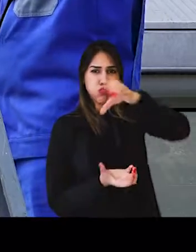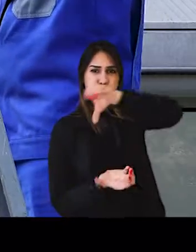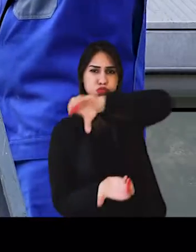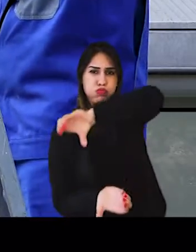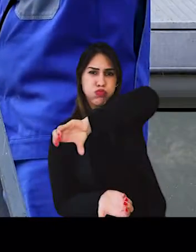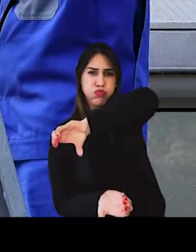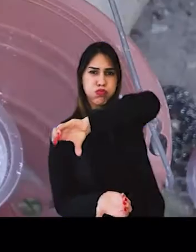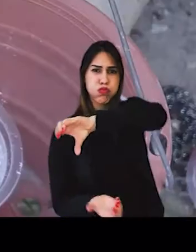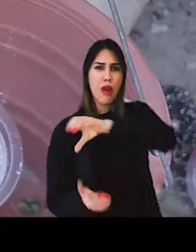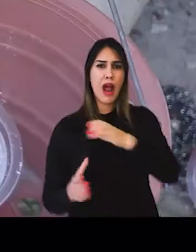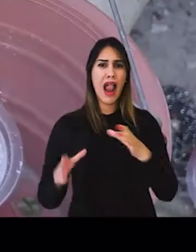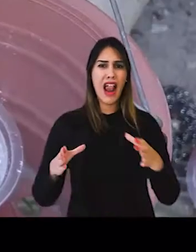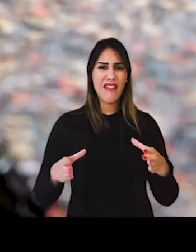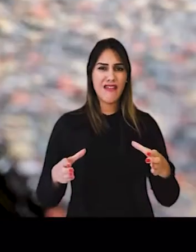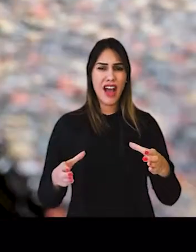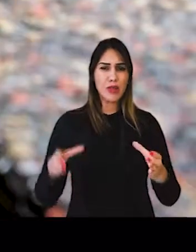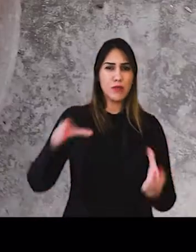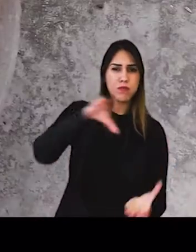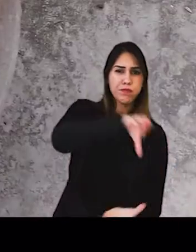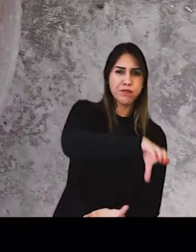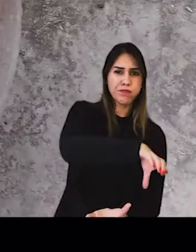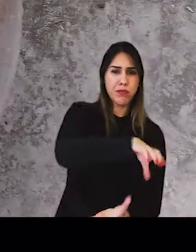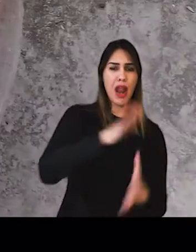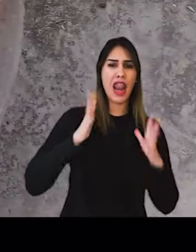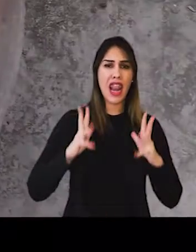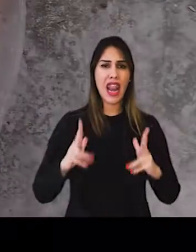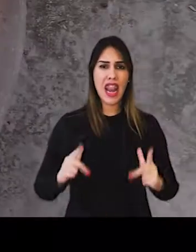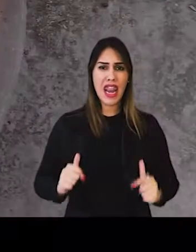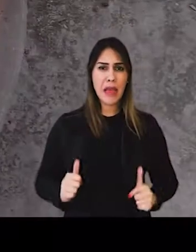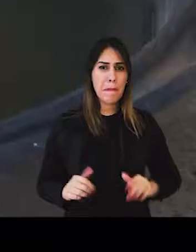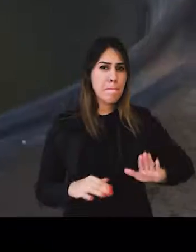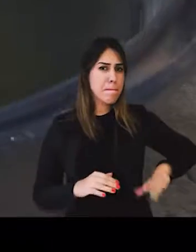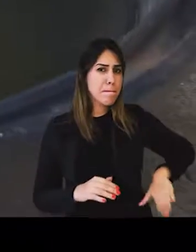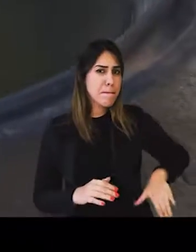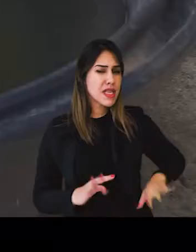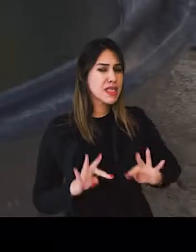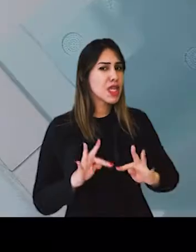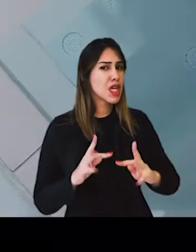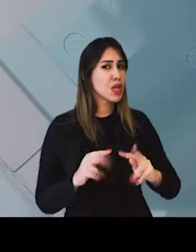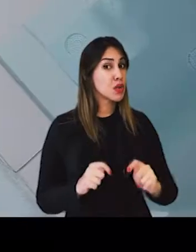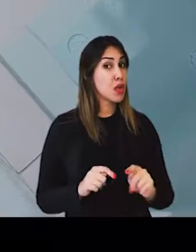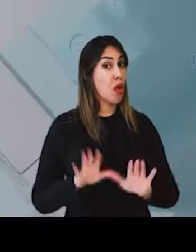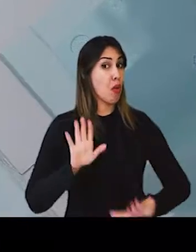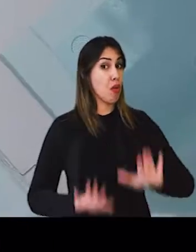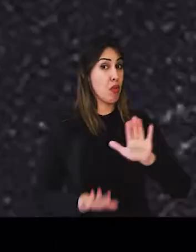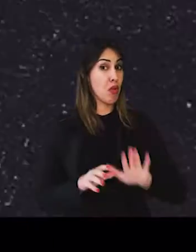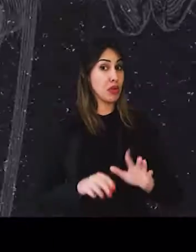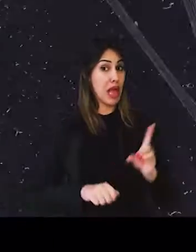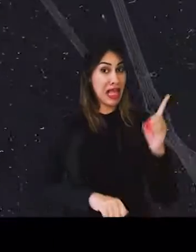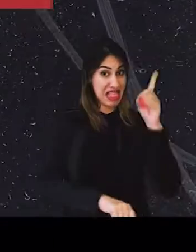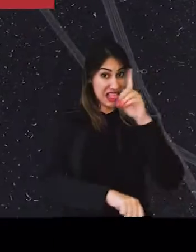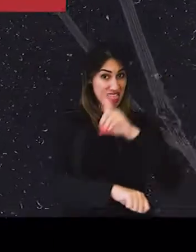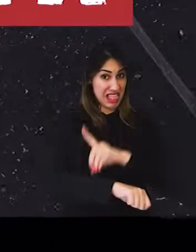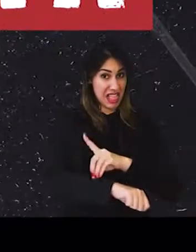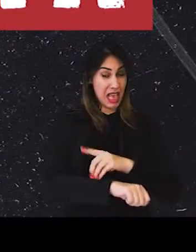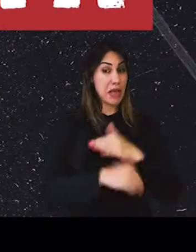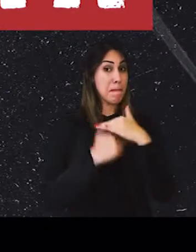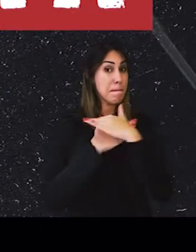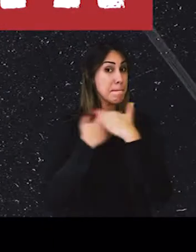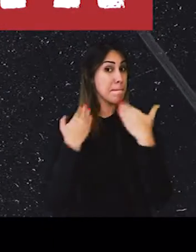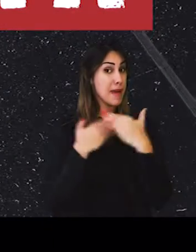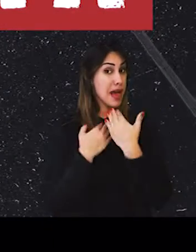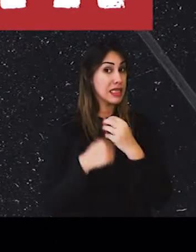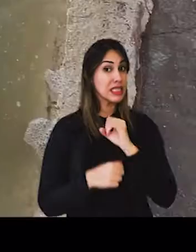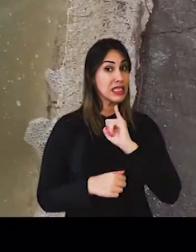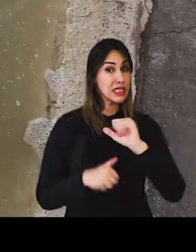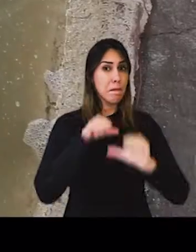água parada, seja em garrafas, calhas ou vasos, e mantenha limpas as caixas d'água e piscinas. Lembre-se, a dengue